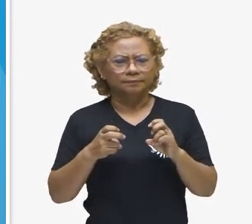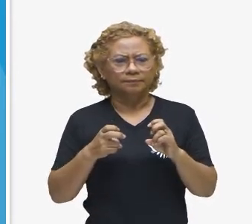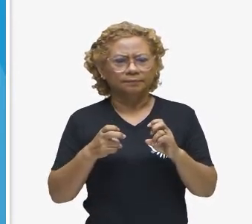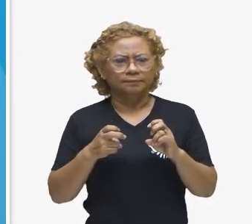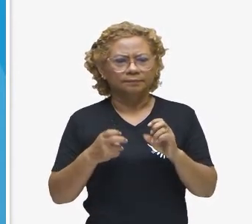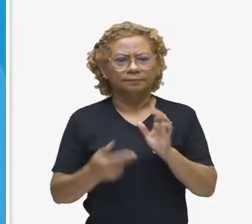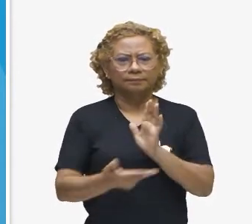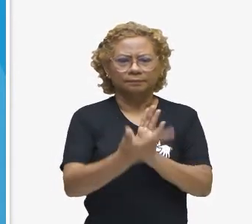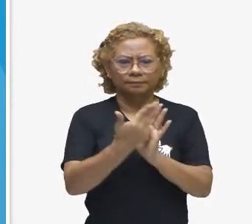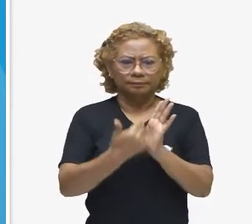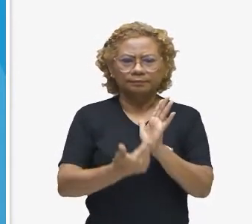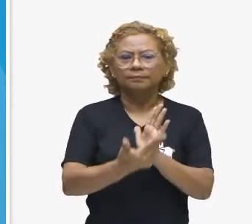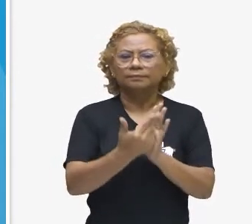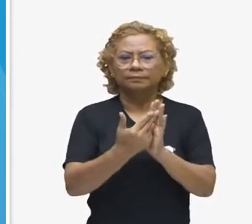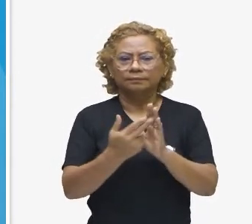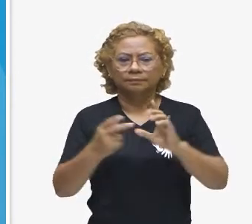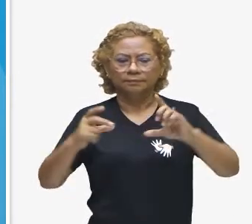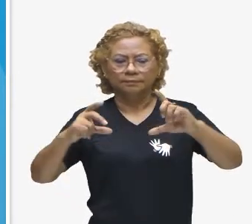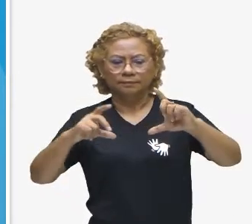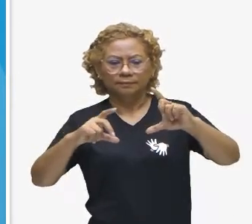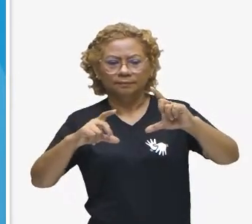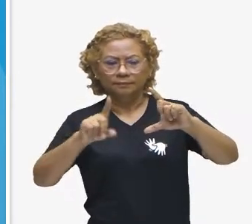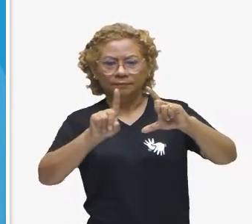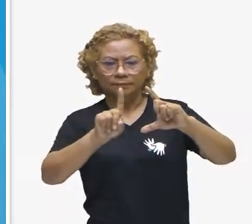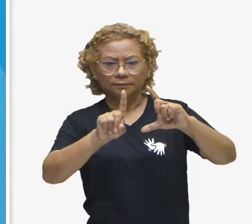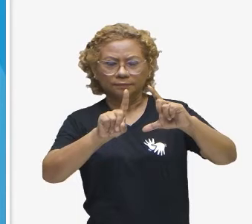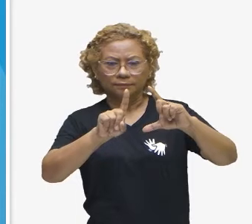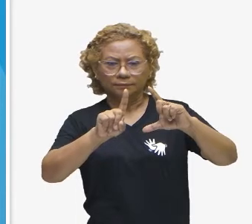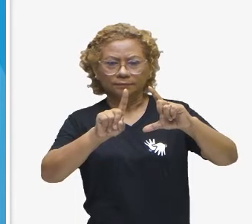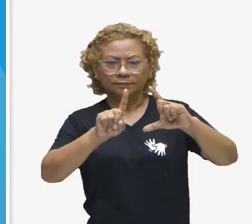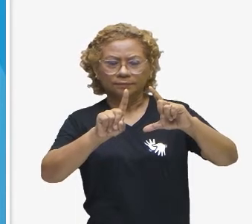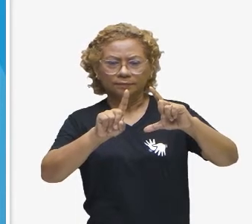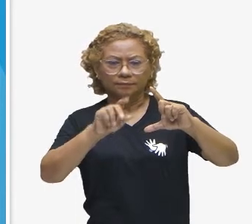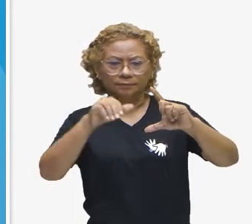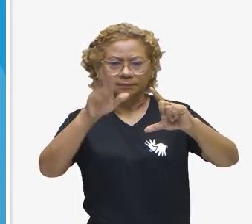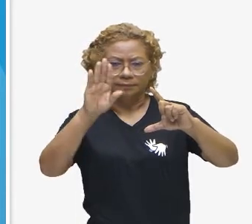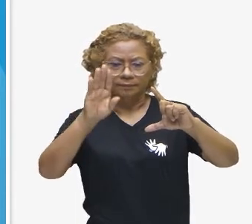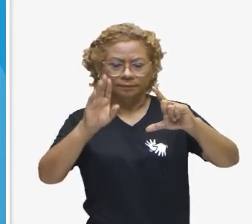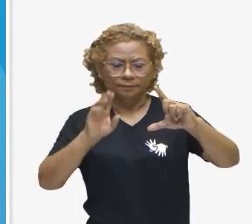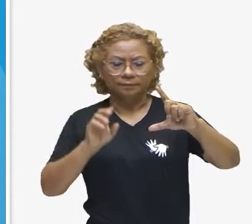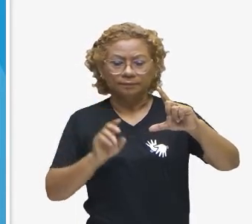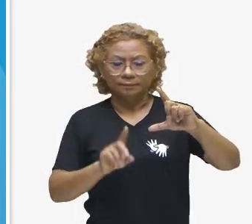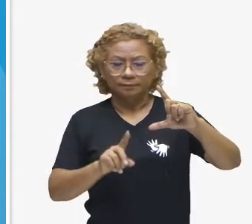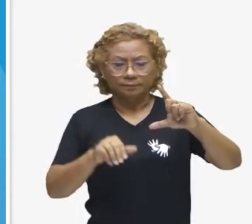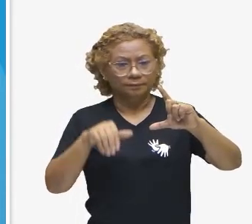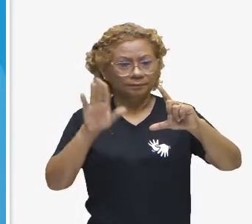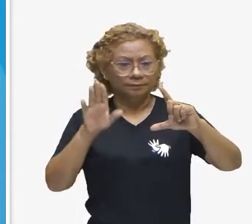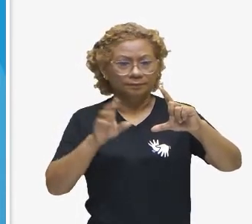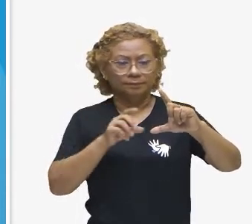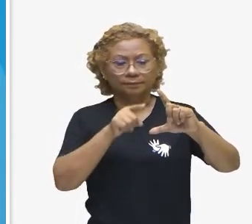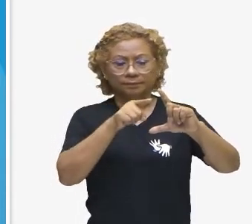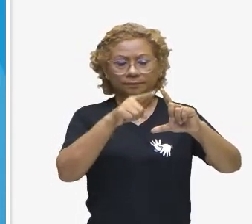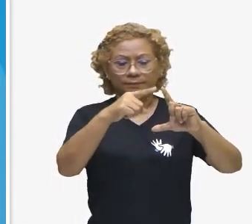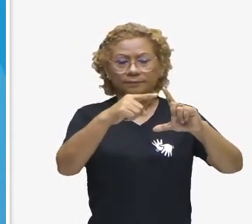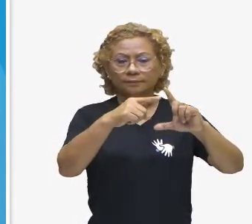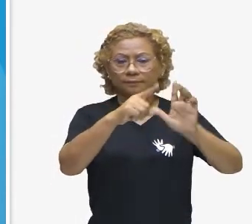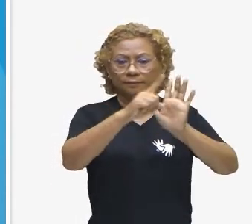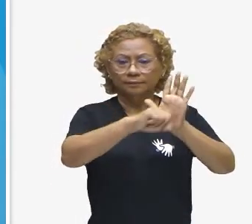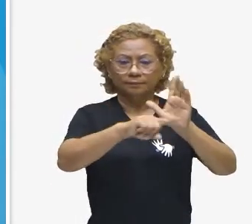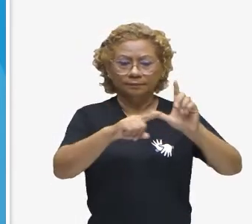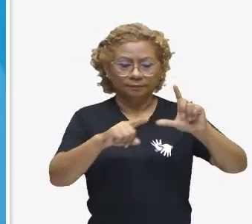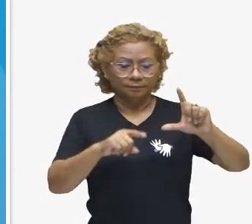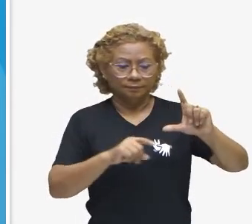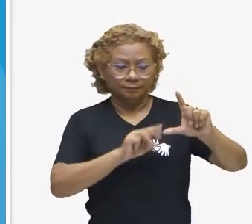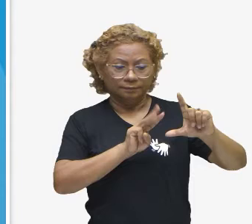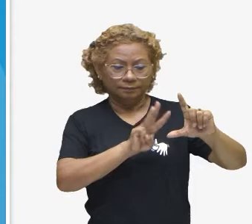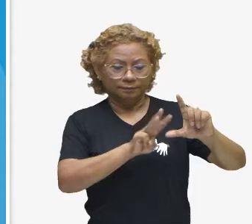que que a gente vai ter? Vamos ter valores positivos aqui em relação ao eixo x. Então,